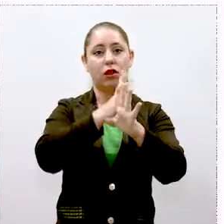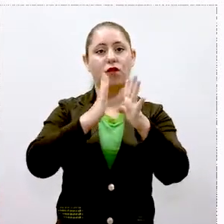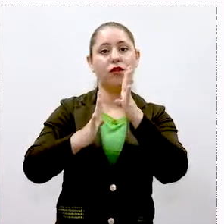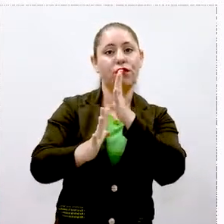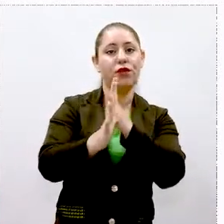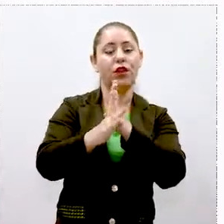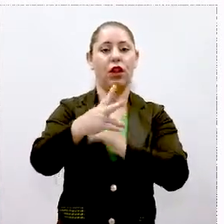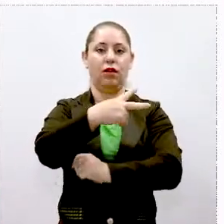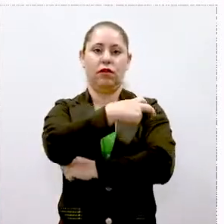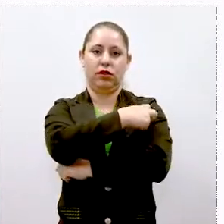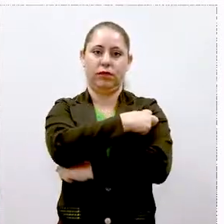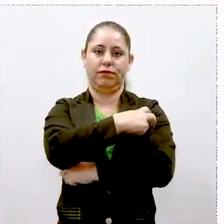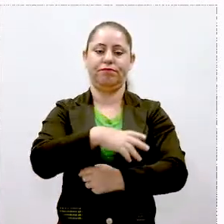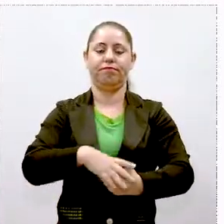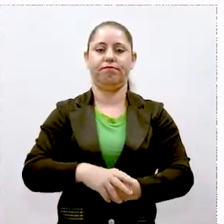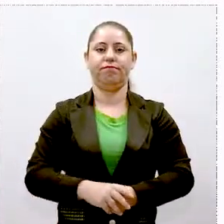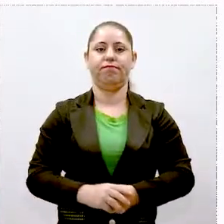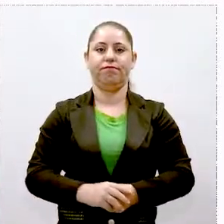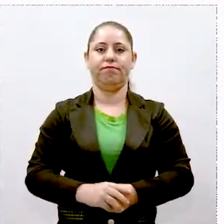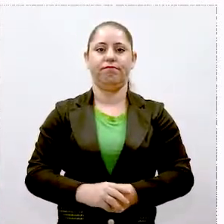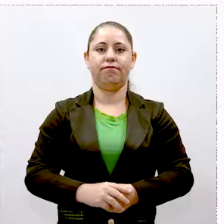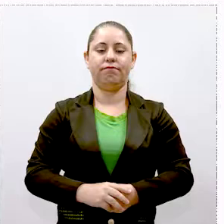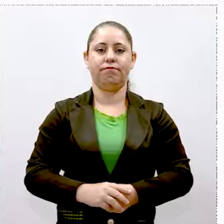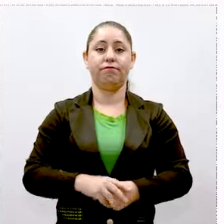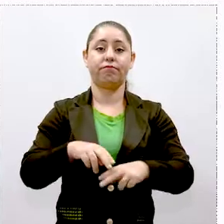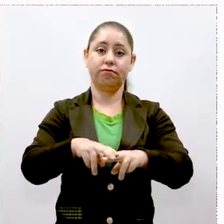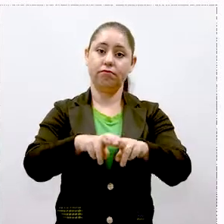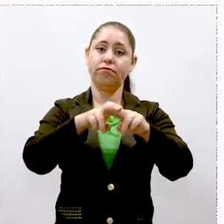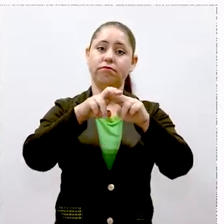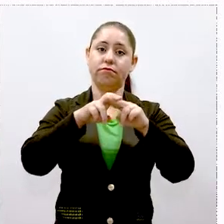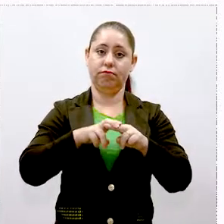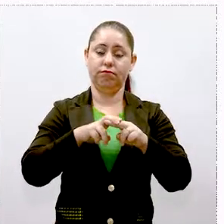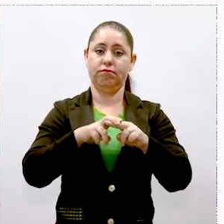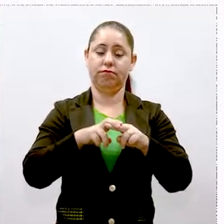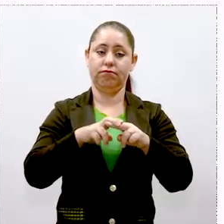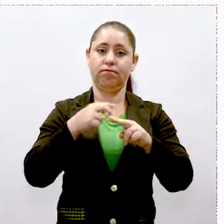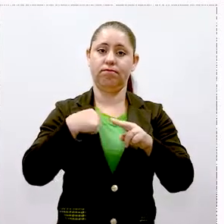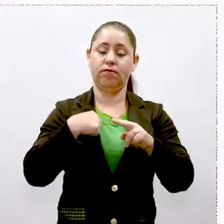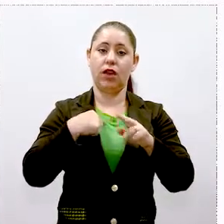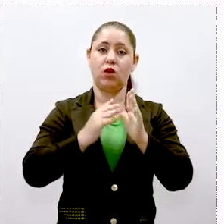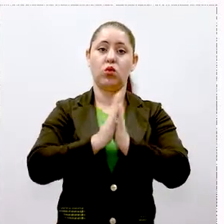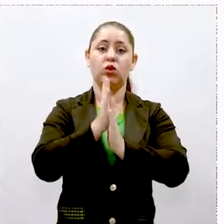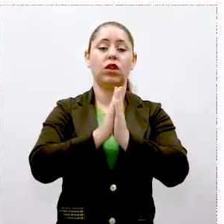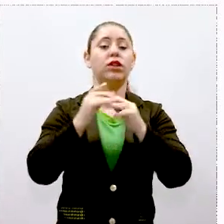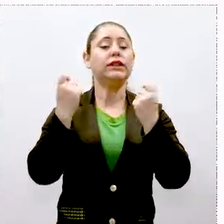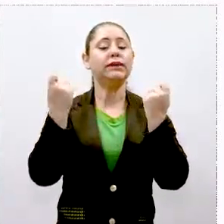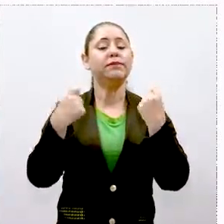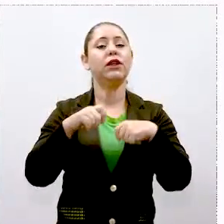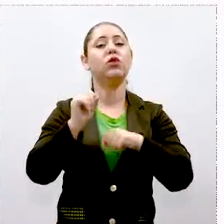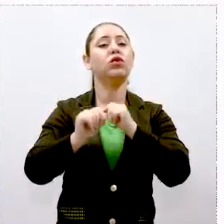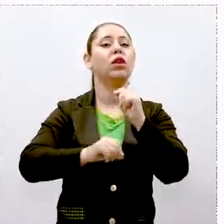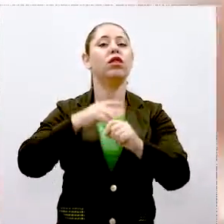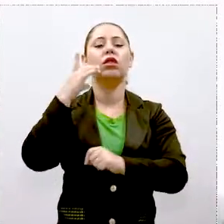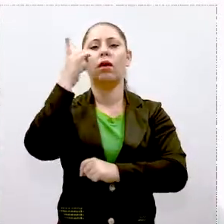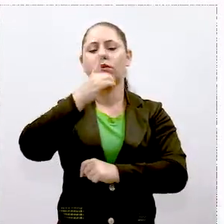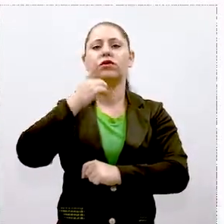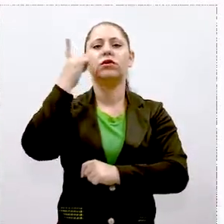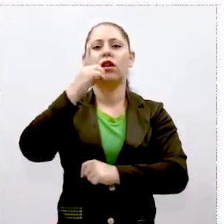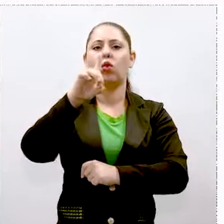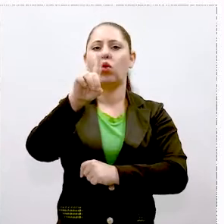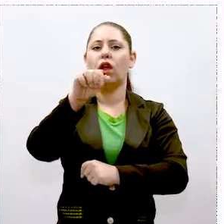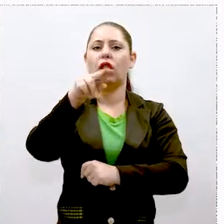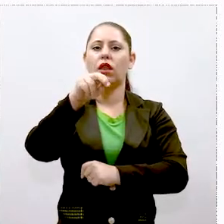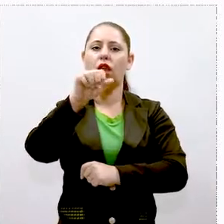que sejam prioritários na vacinação. Então, eu espero que o